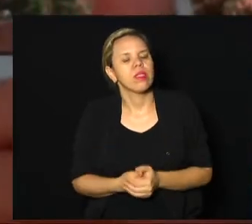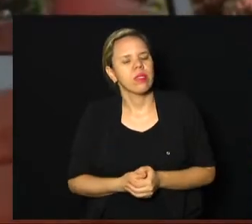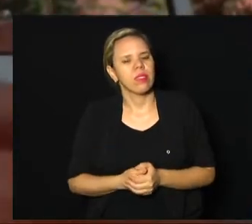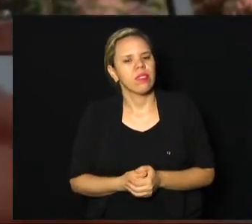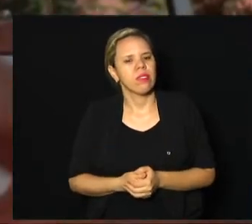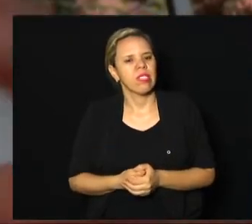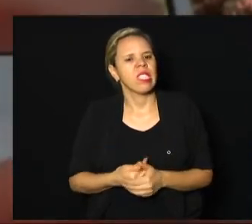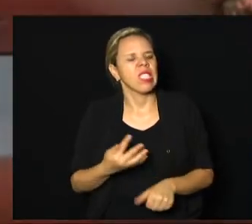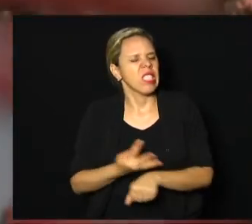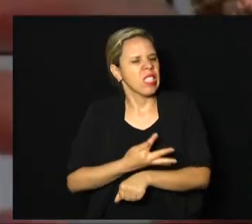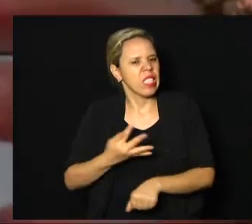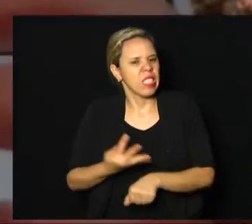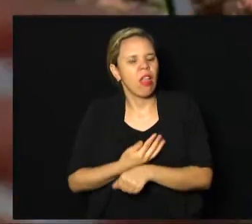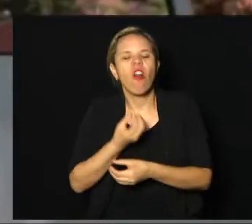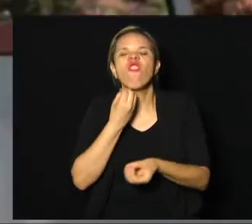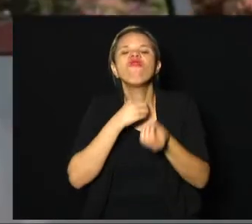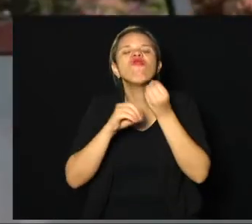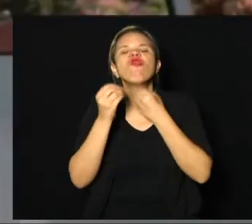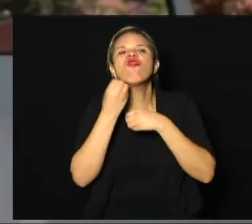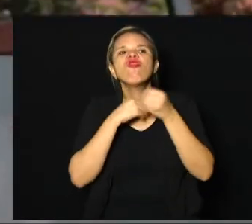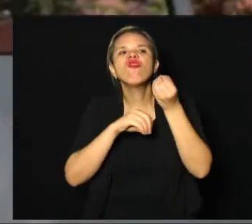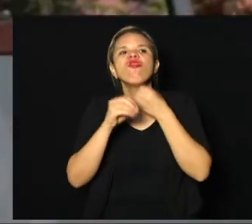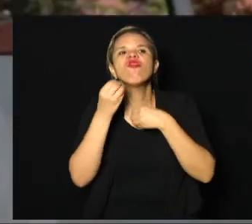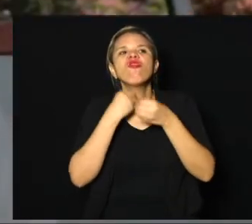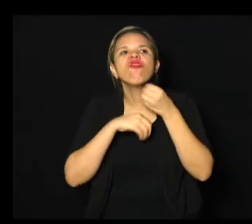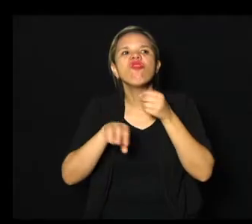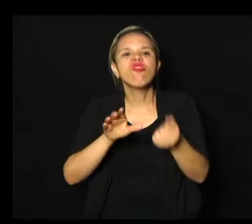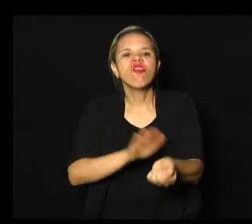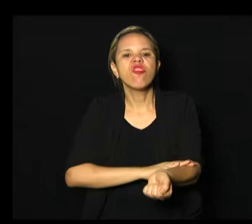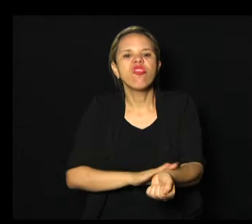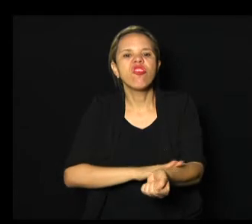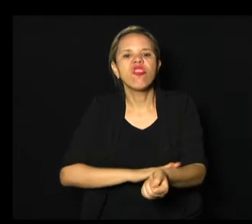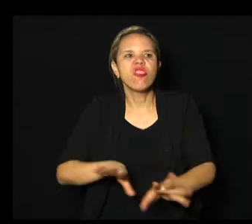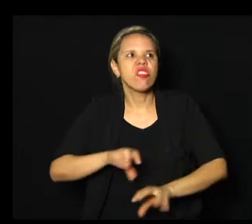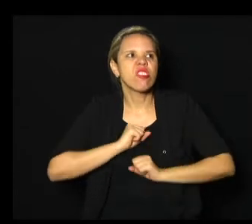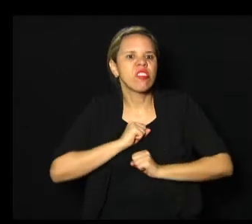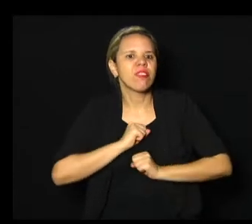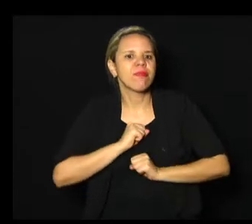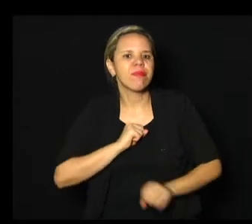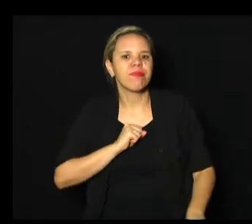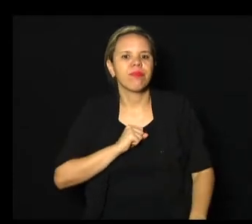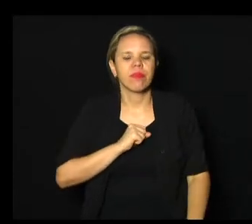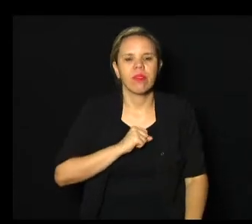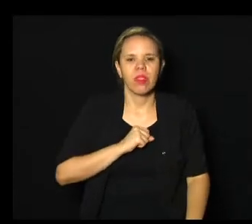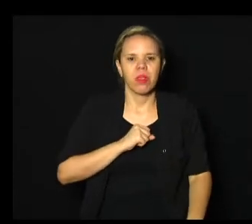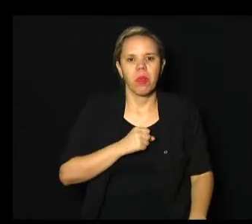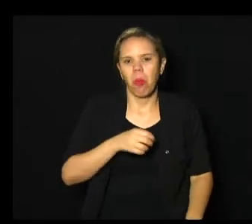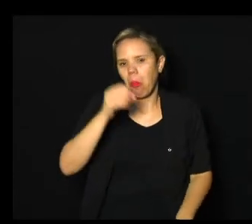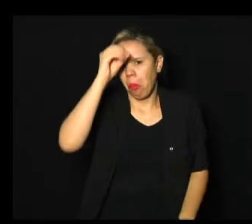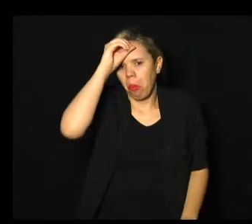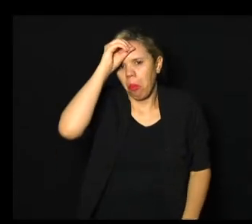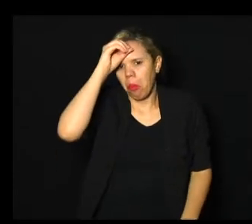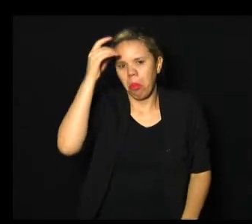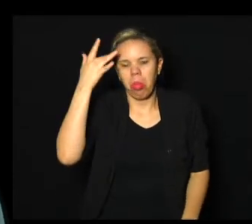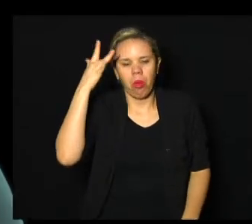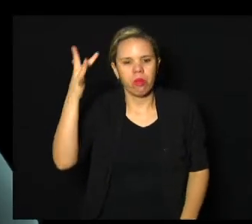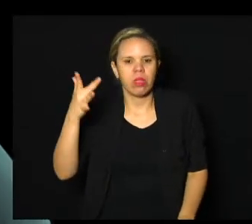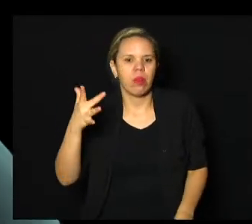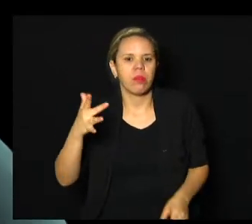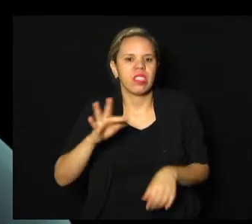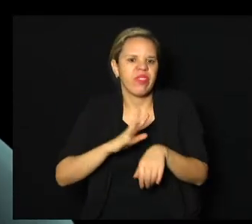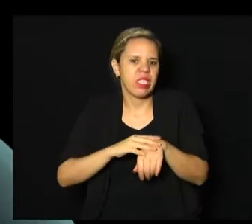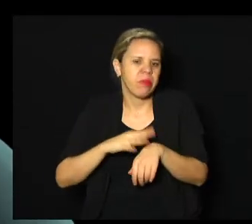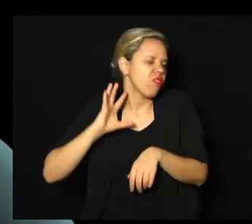e fuga, quando os nossos hormônios de estresse entram em ação, e ele, sem saber se vai ser estrangulado ou não vai